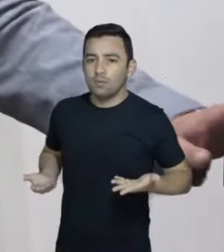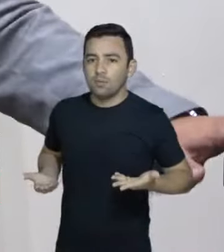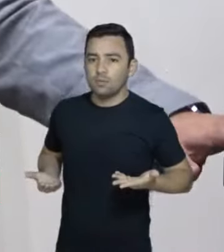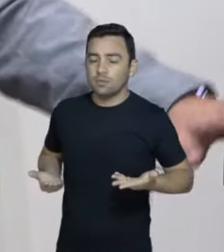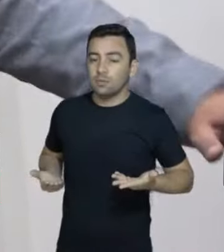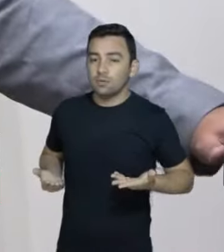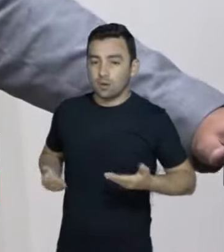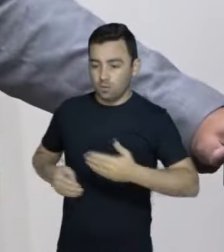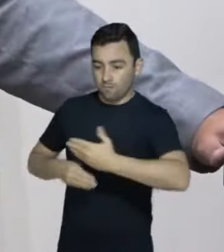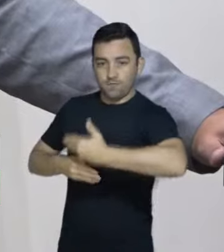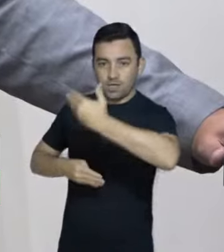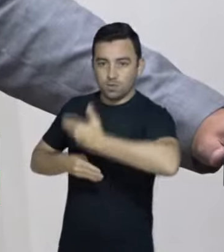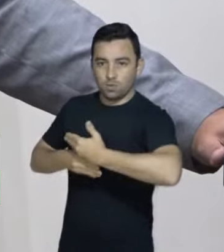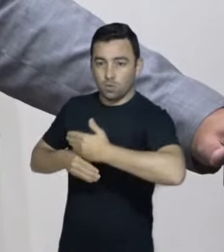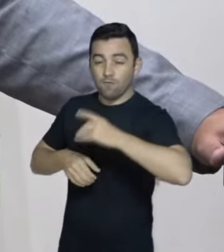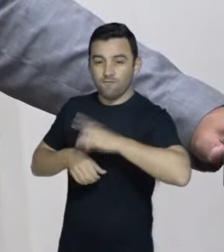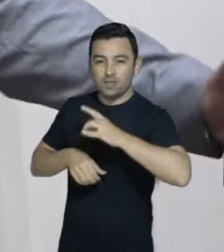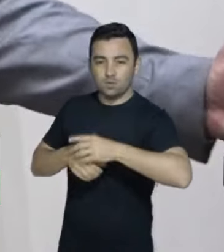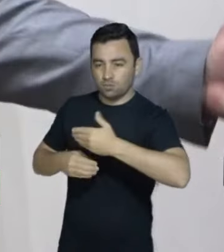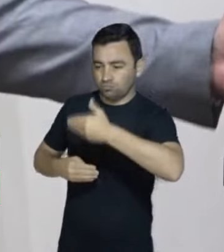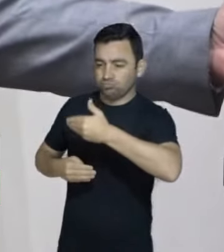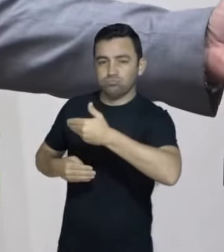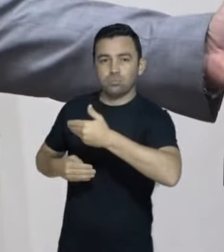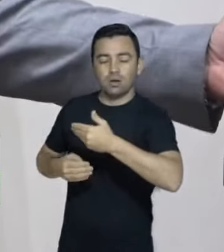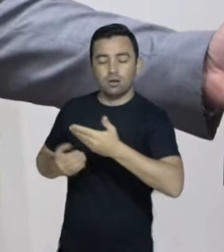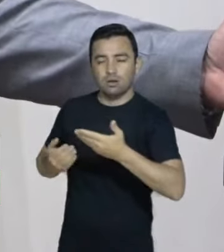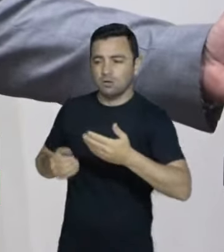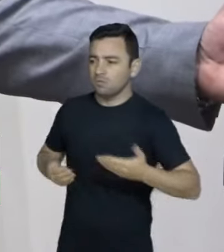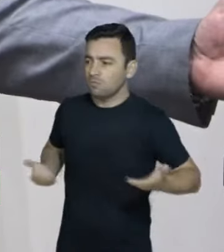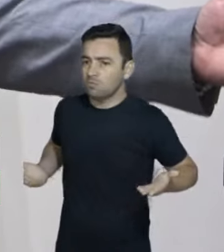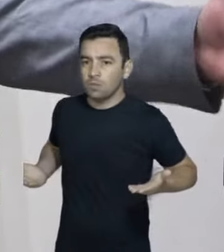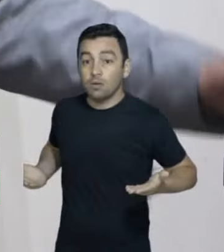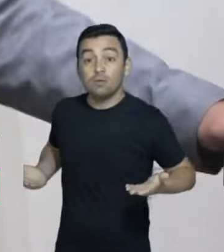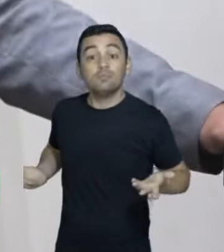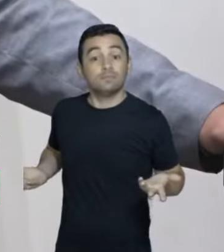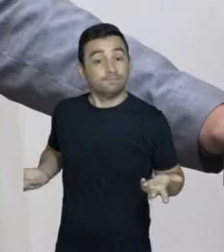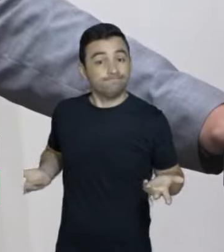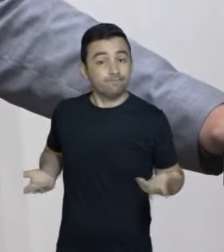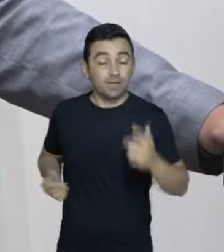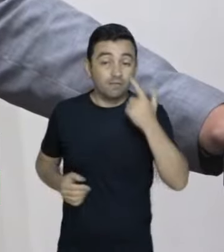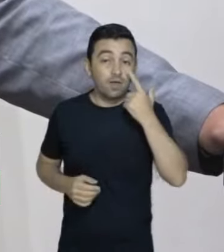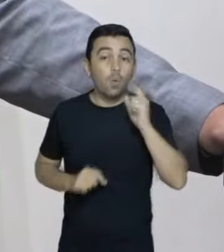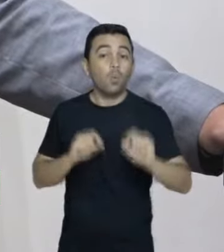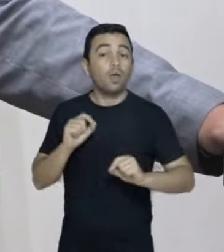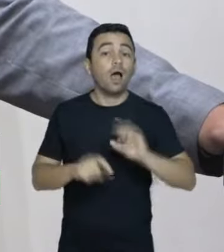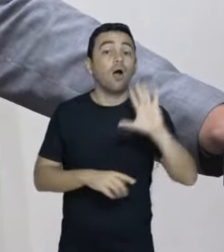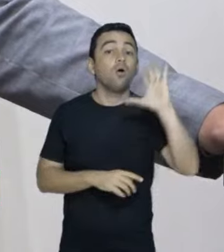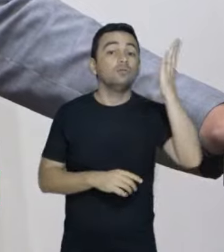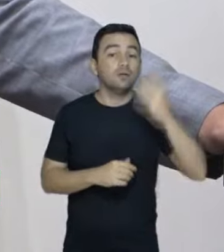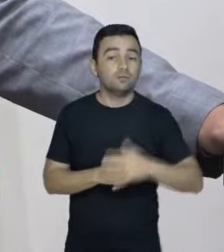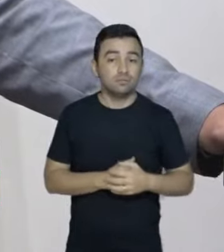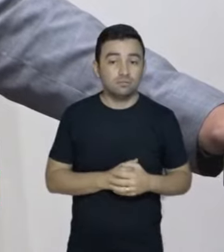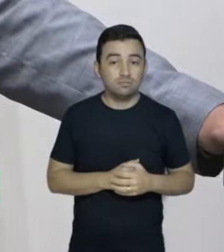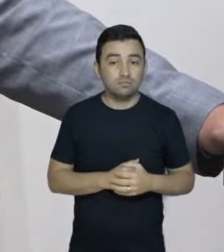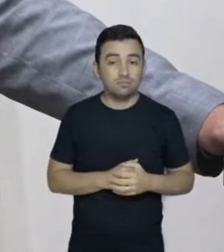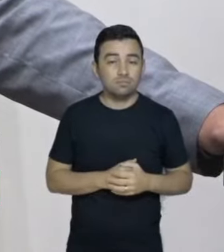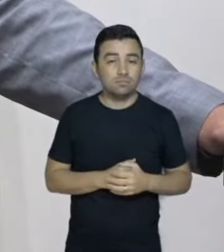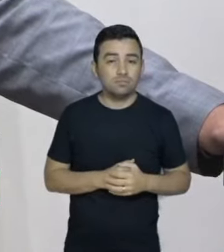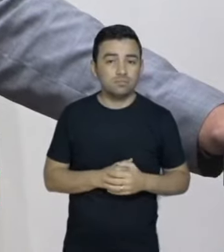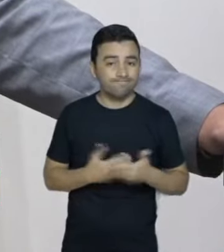peito no vidro do carro. Então, a gente tem que ver o que a gente vai estar acontecendo ali dentro. Ali. Quem conhece ela está vendo